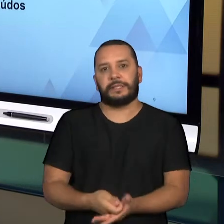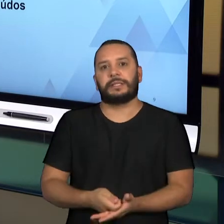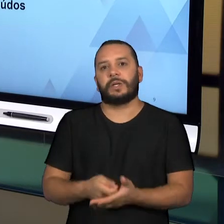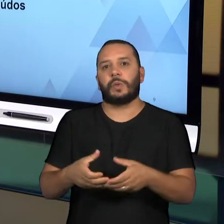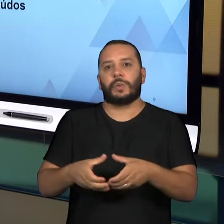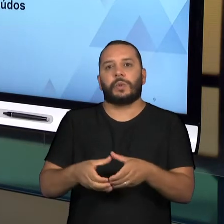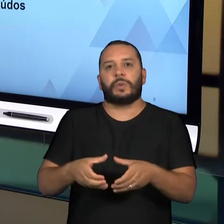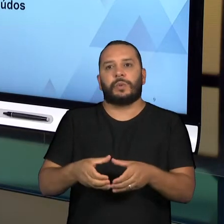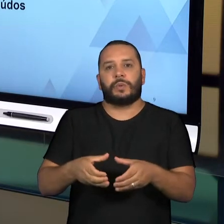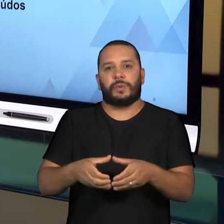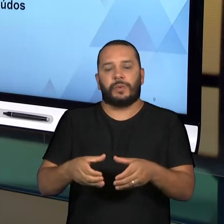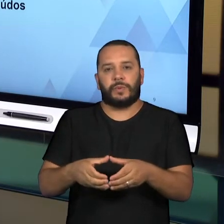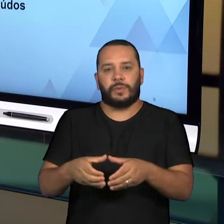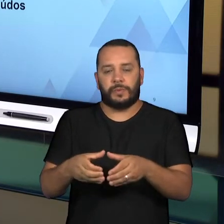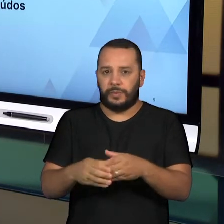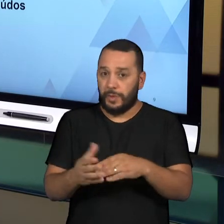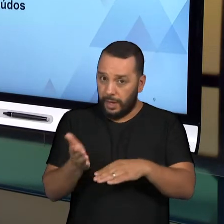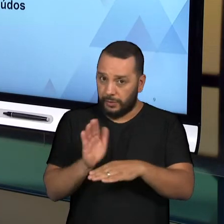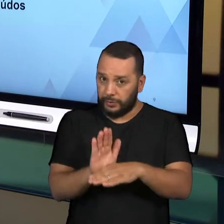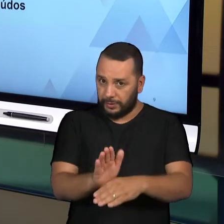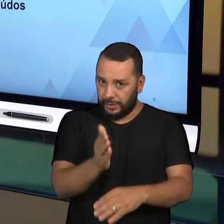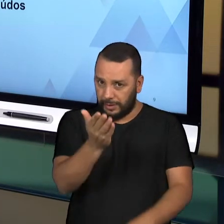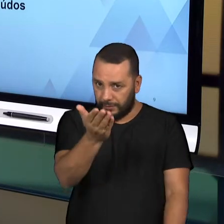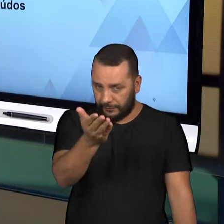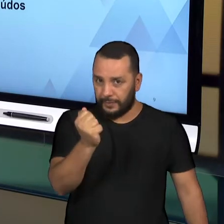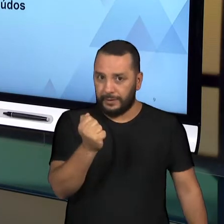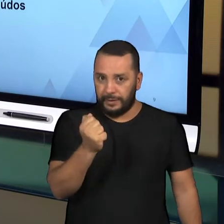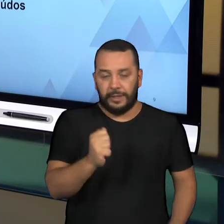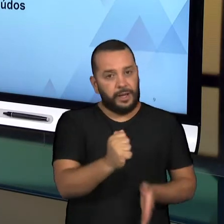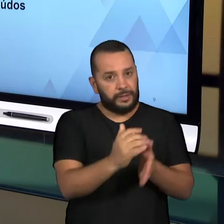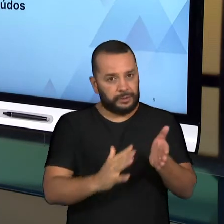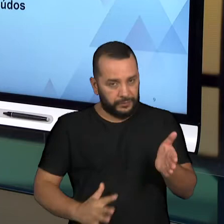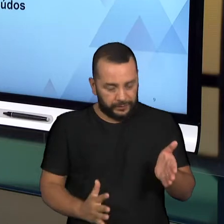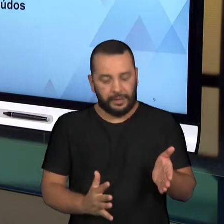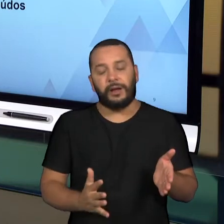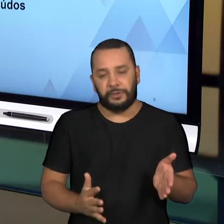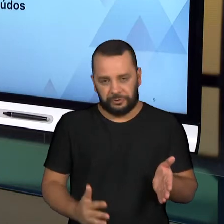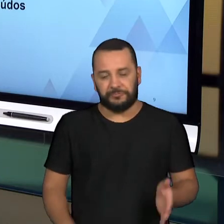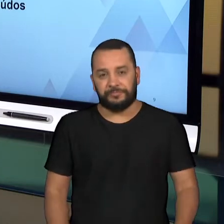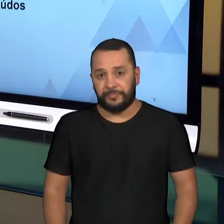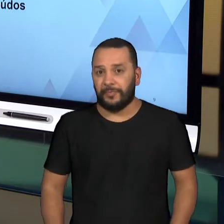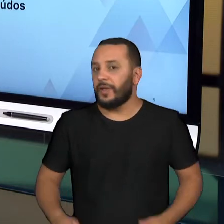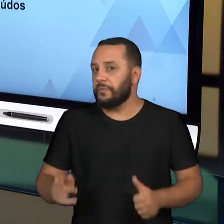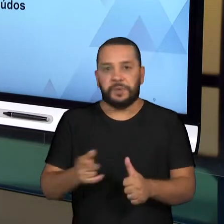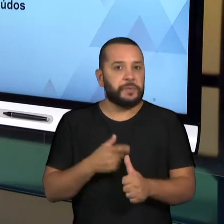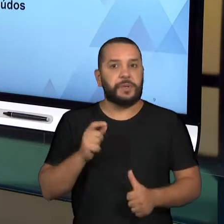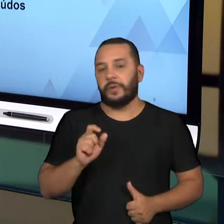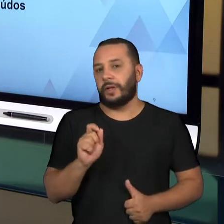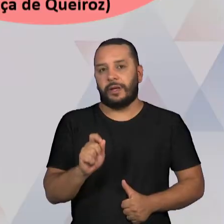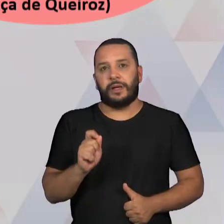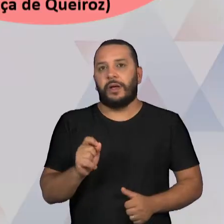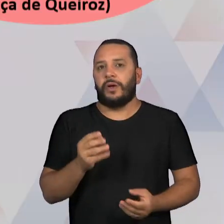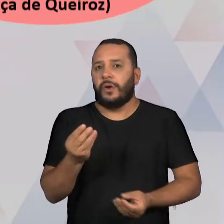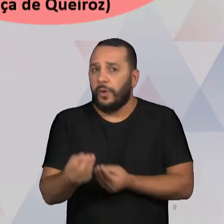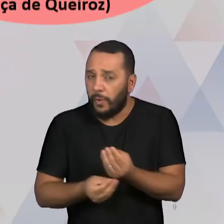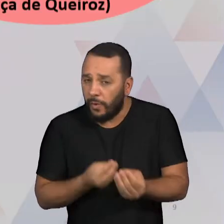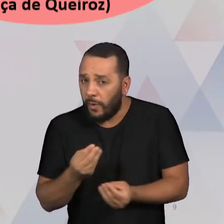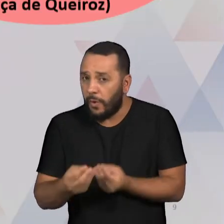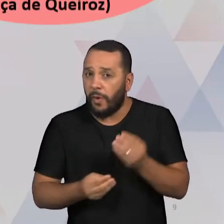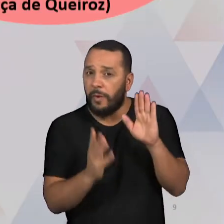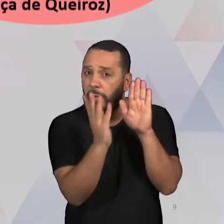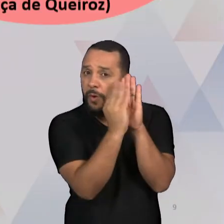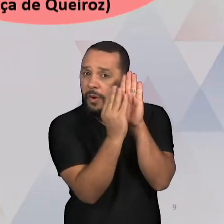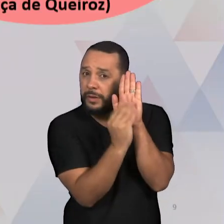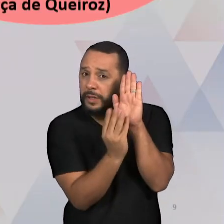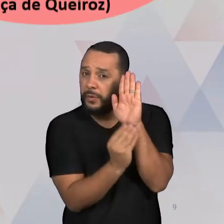as do grupo ajudaram nessa atividade nessa tarefa primeiro é como que esses conteúdos